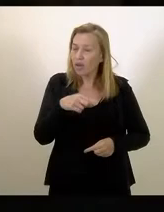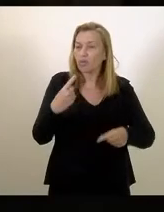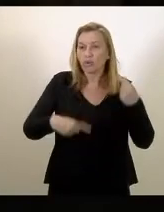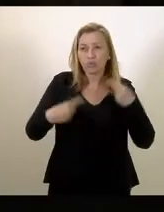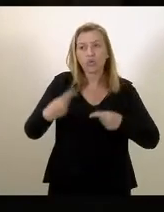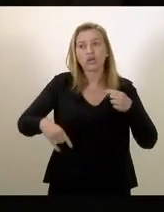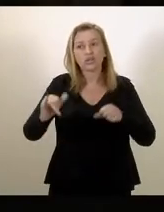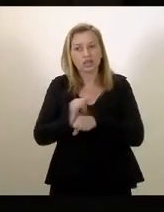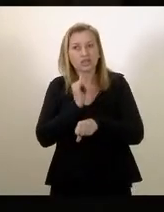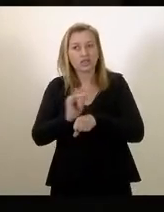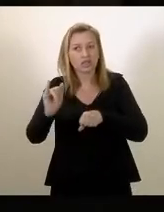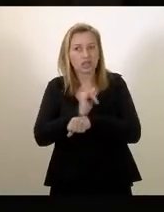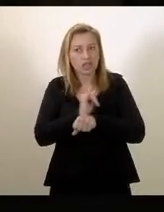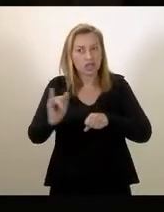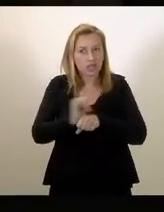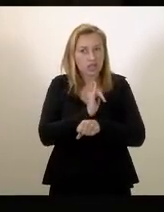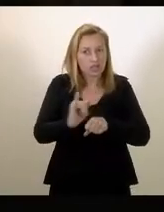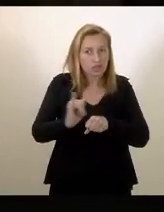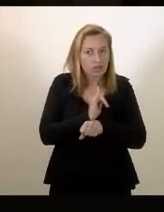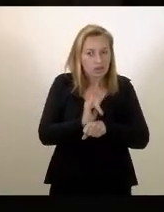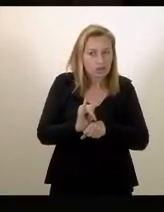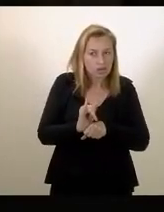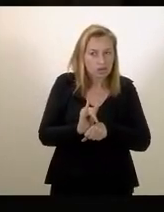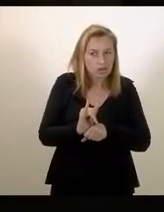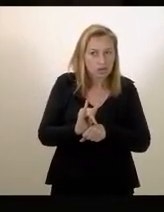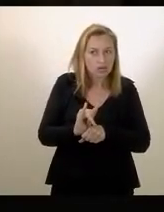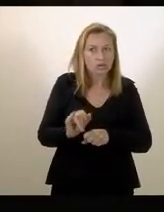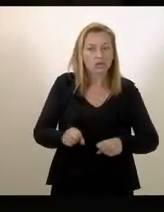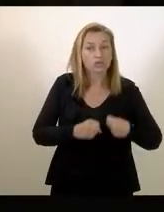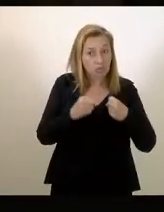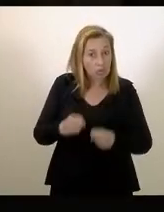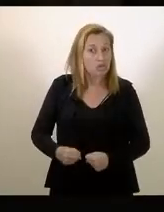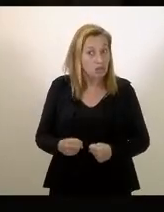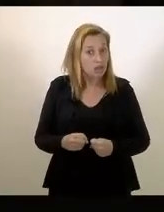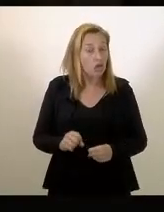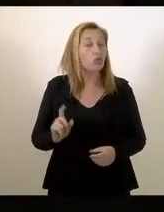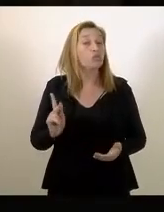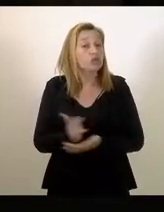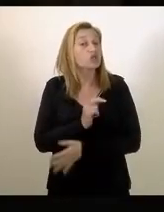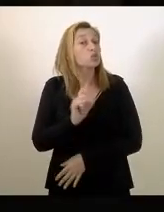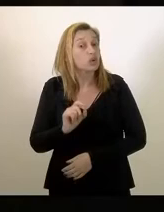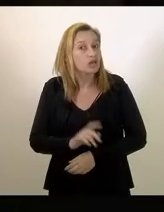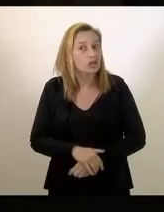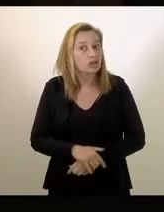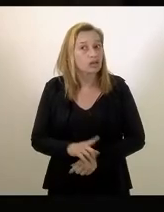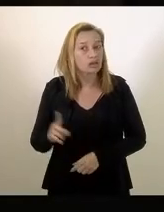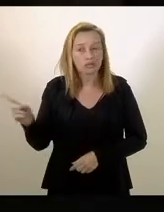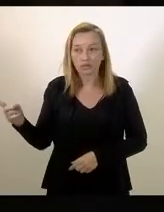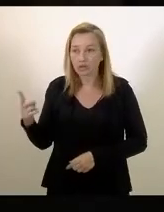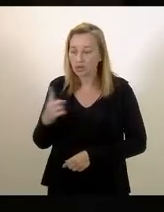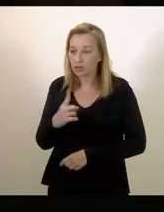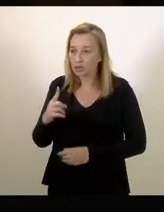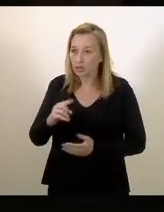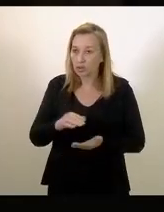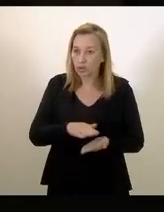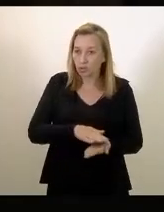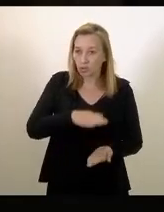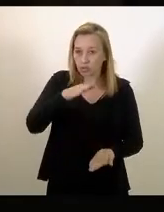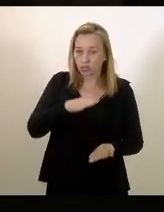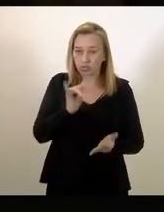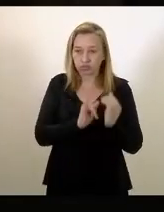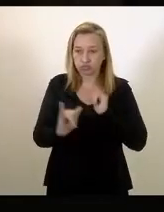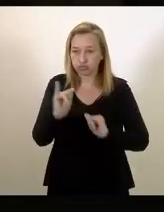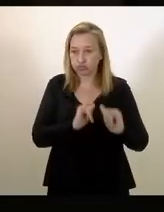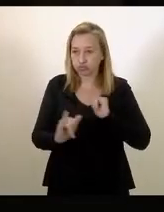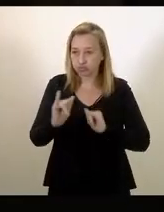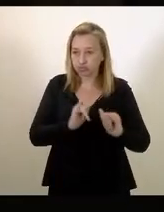elaborada de tomada do poder então o que que acontece vem aí uma batelada de informações